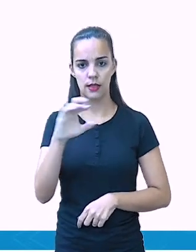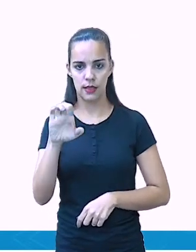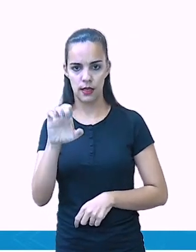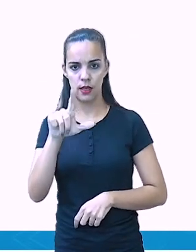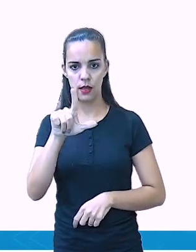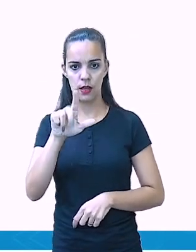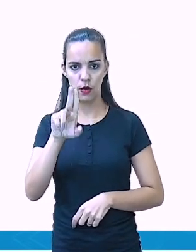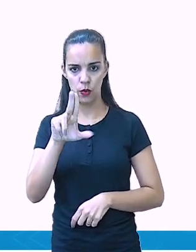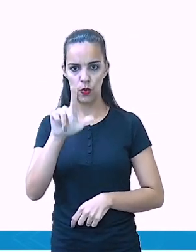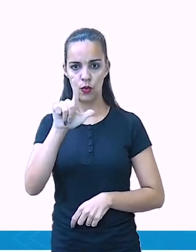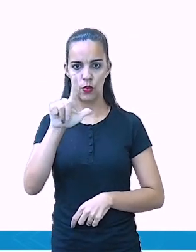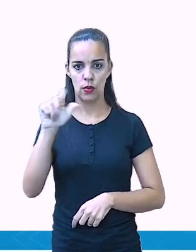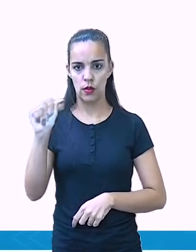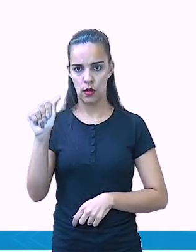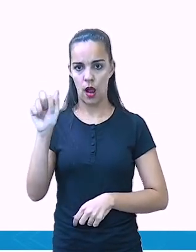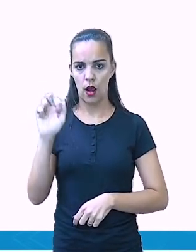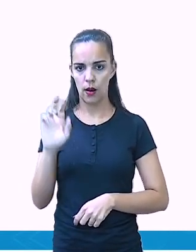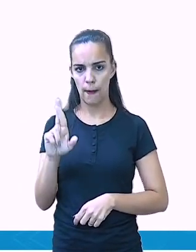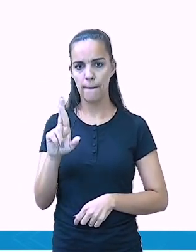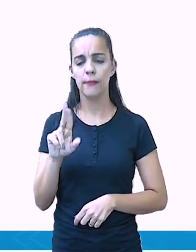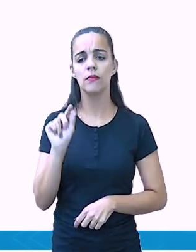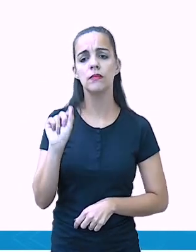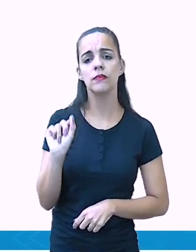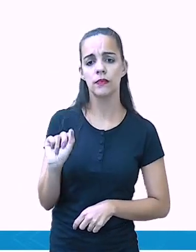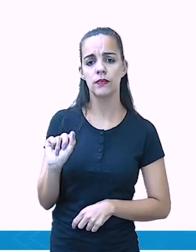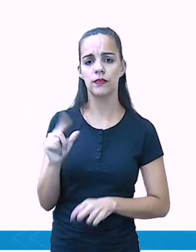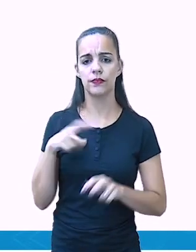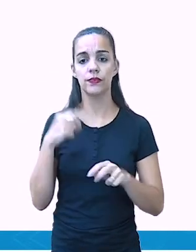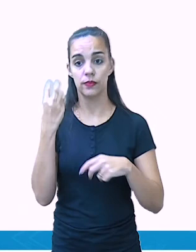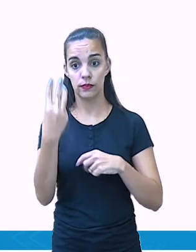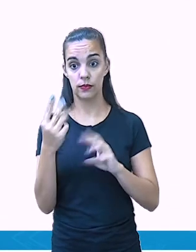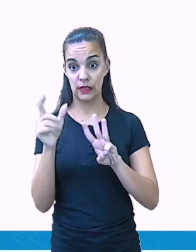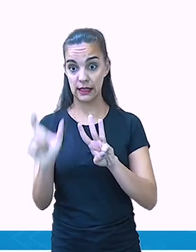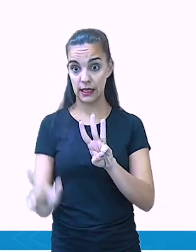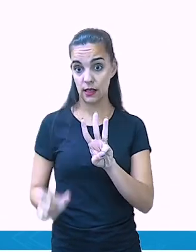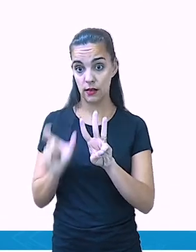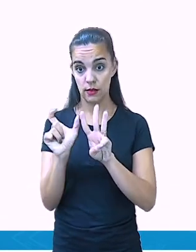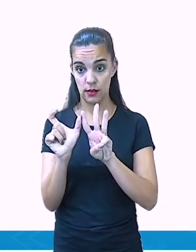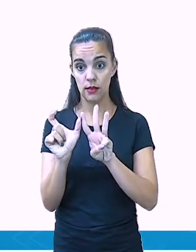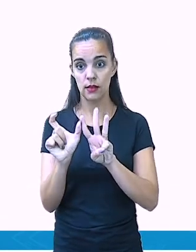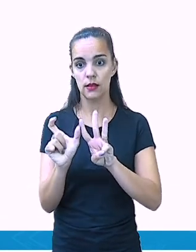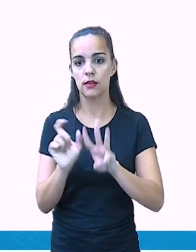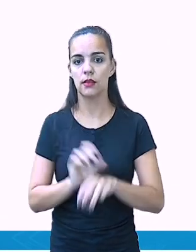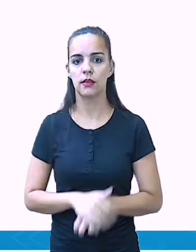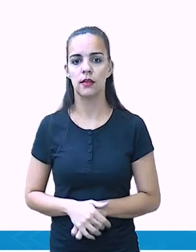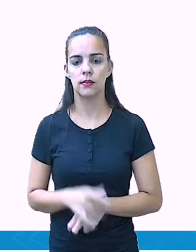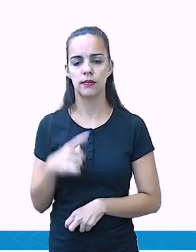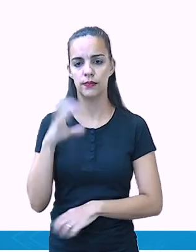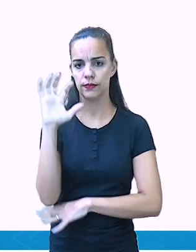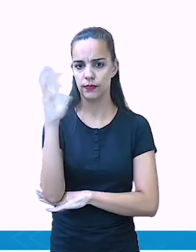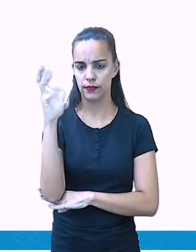celular. 3 sílabas, então trissílaba. Abacaxi,